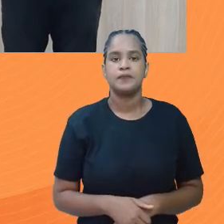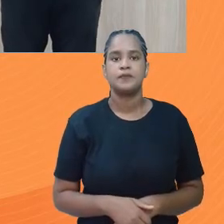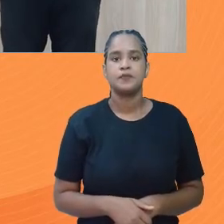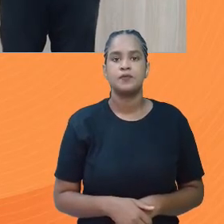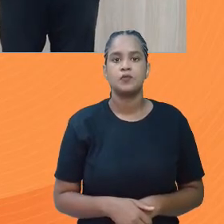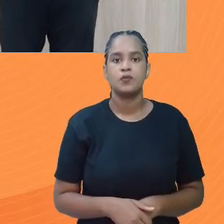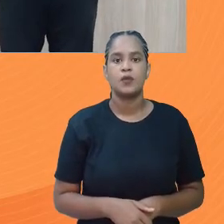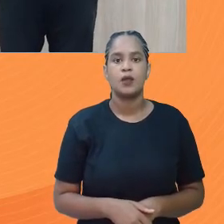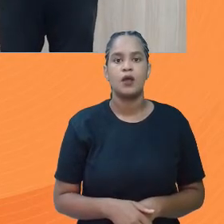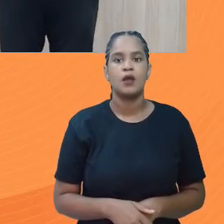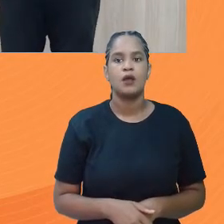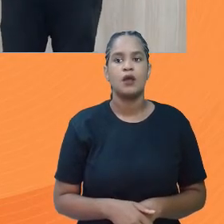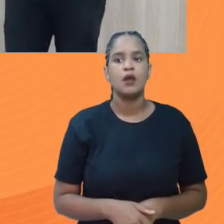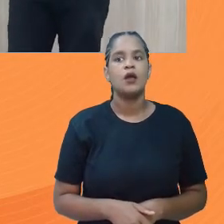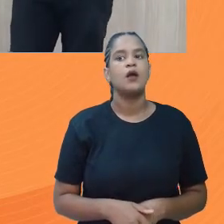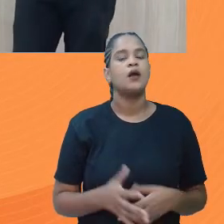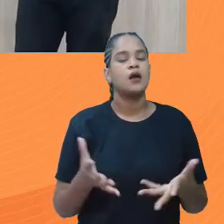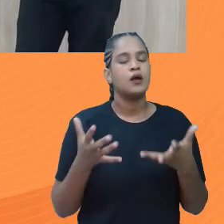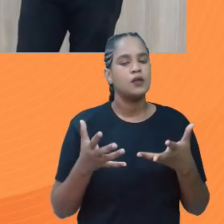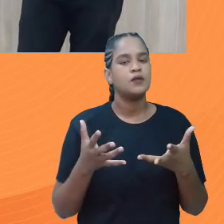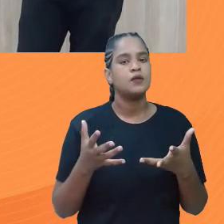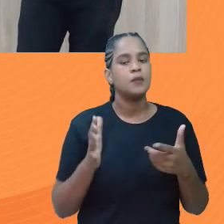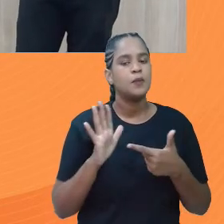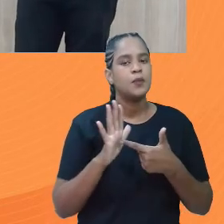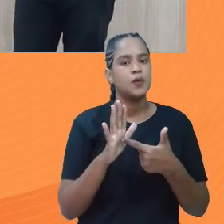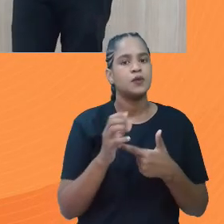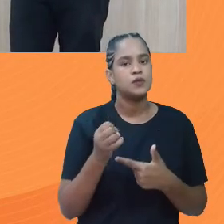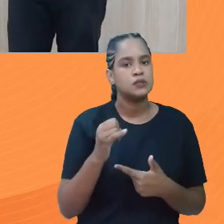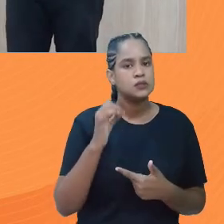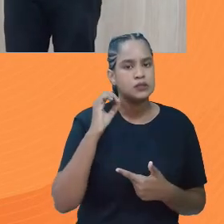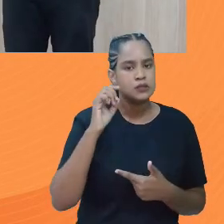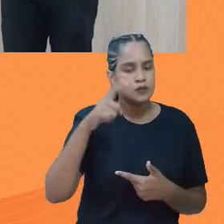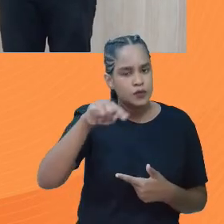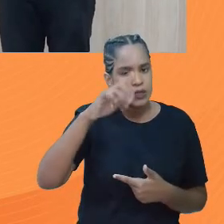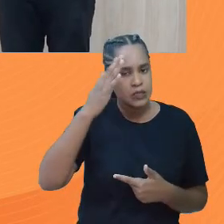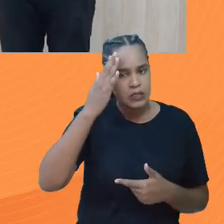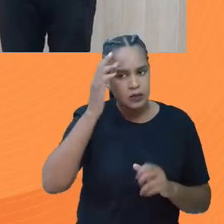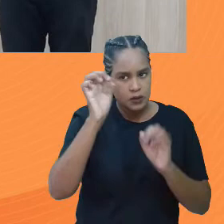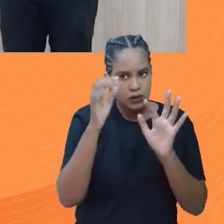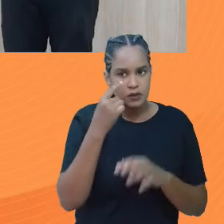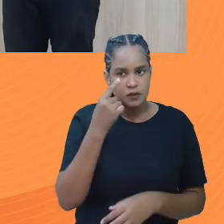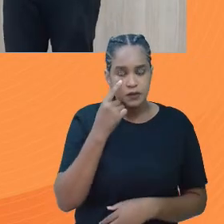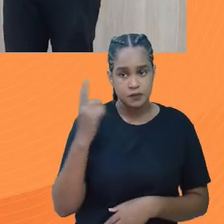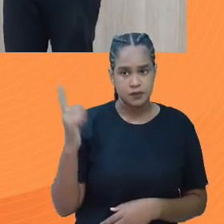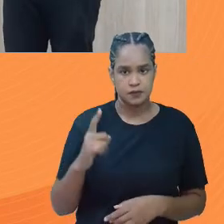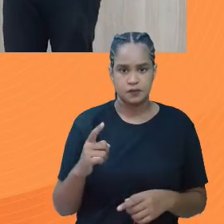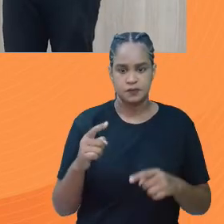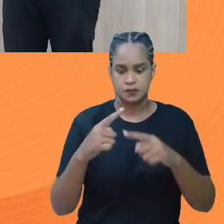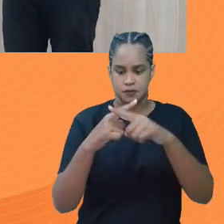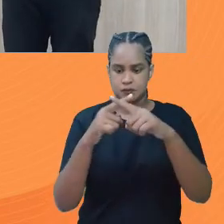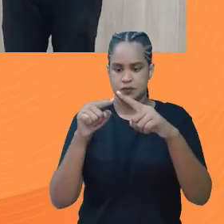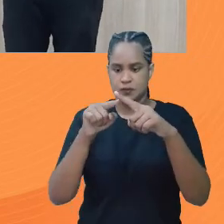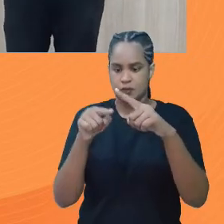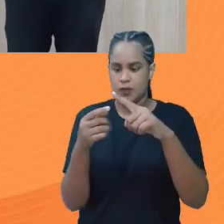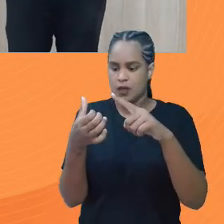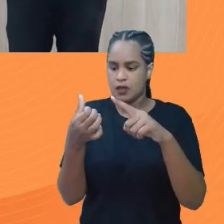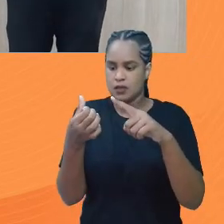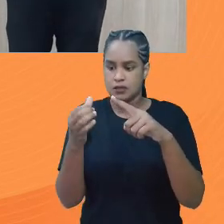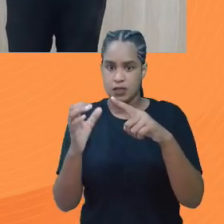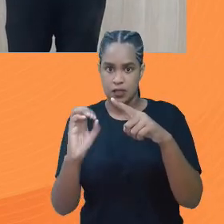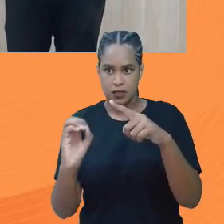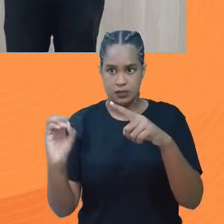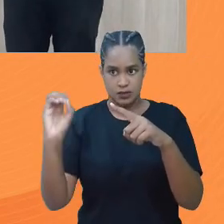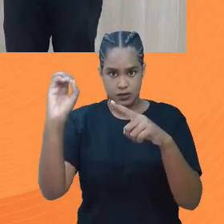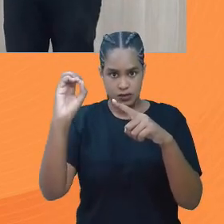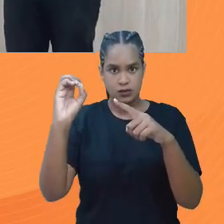aqui se você entendeu rapidinho aqui com esse exemplo. Ó. Marquei esse ângulo aí, e esse ângulo aí ele tem 60 graus. A